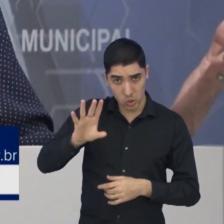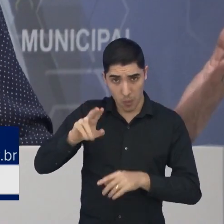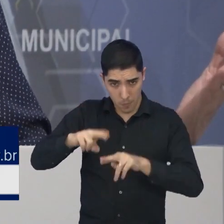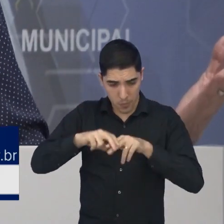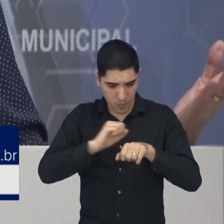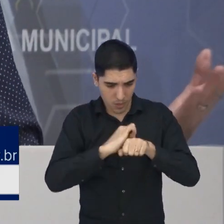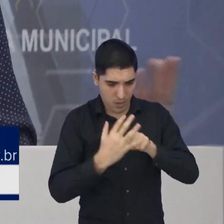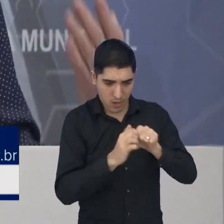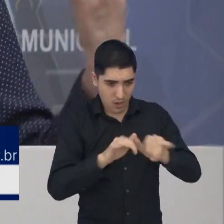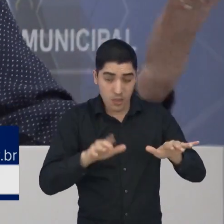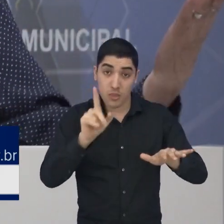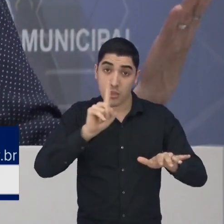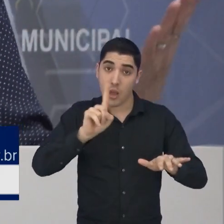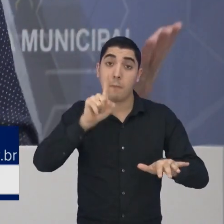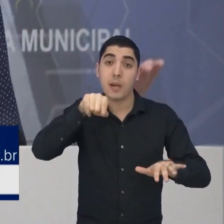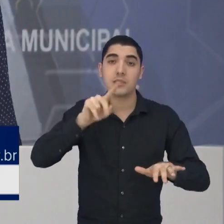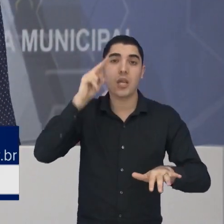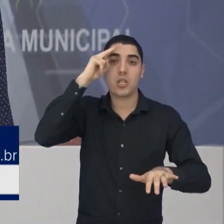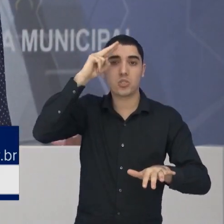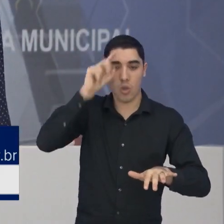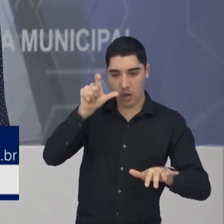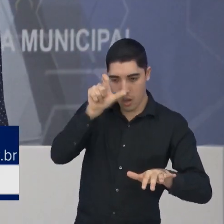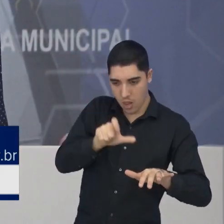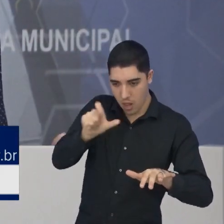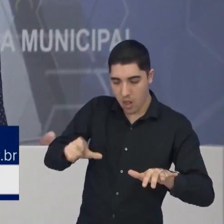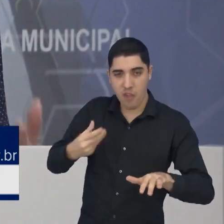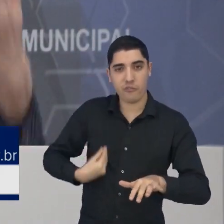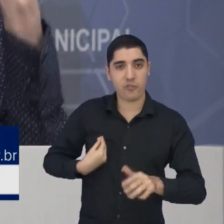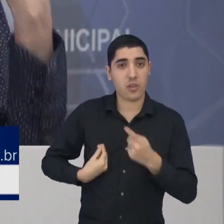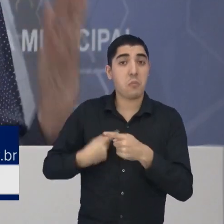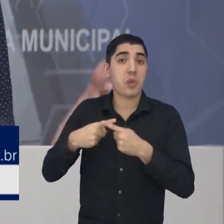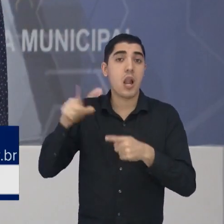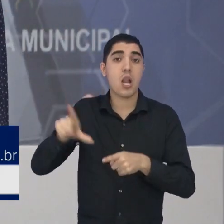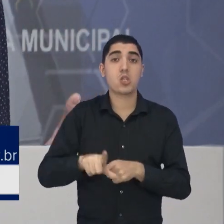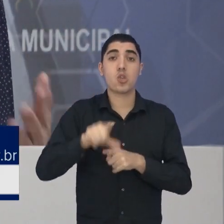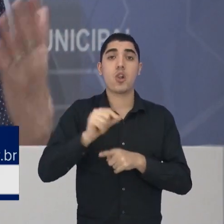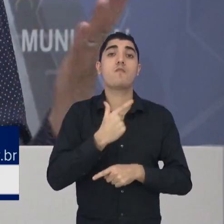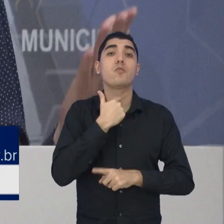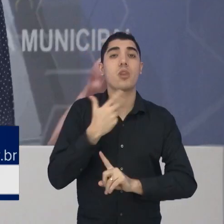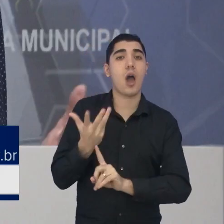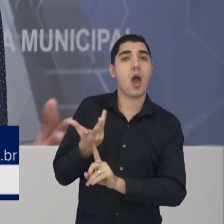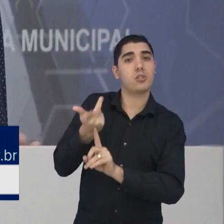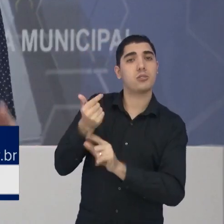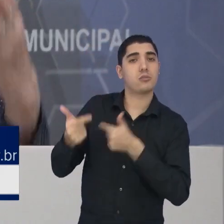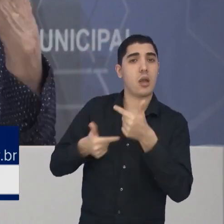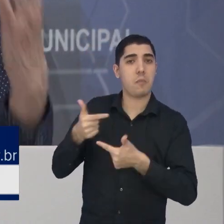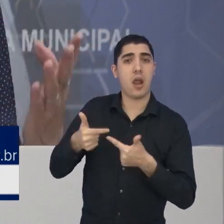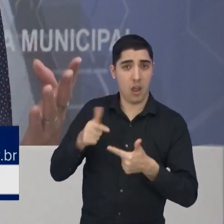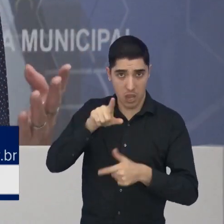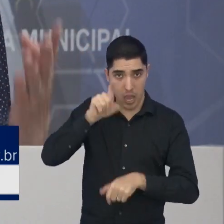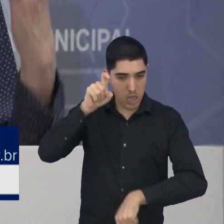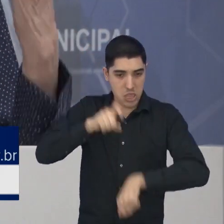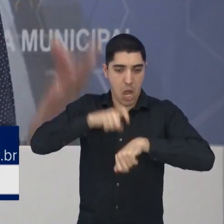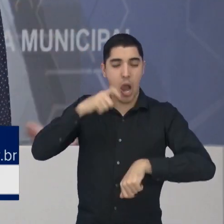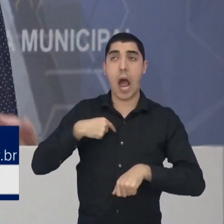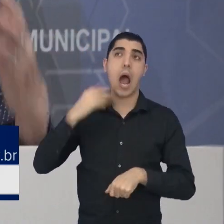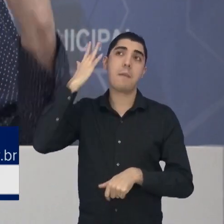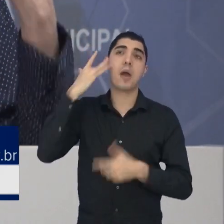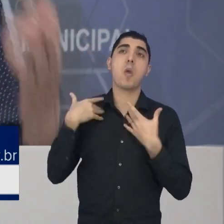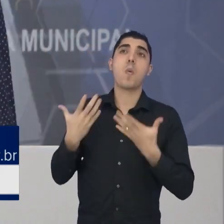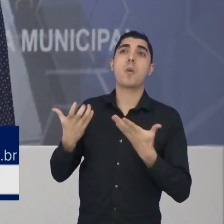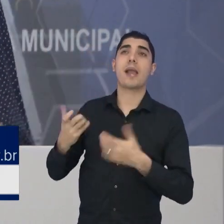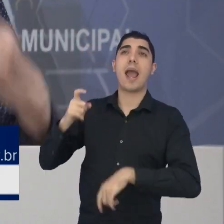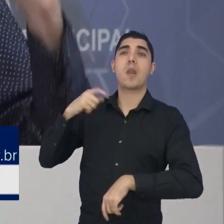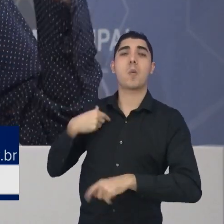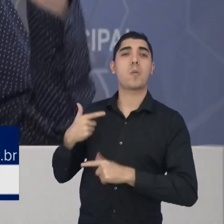histórico de vida dele, na hora que ele optou ser artista. Porque ninguém nasce do artista do dia para a noite, é muito estudo,